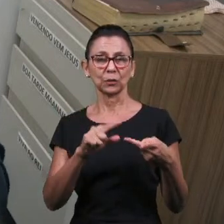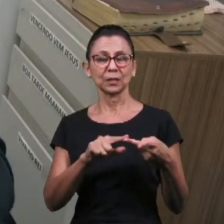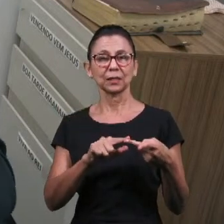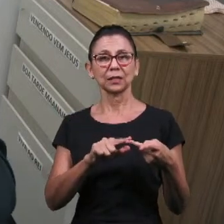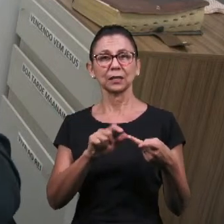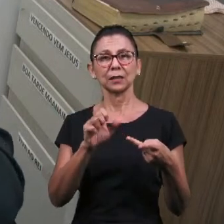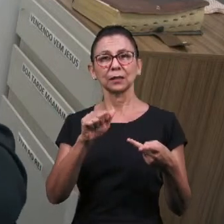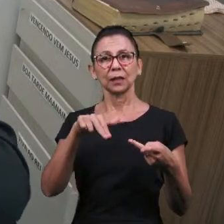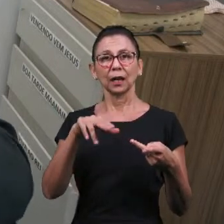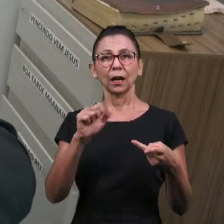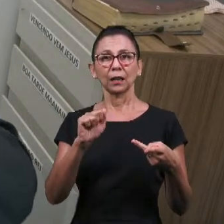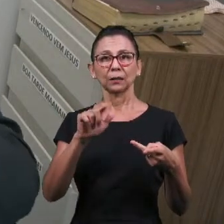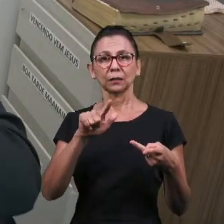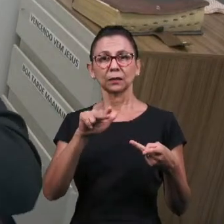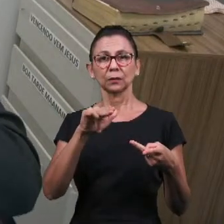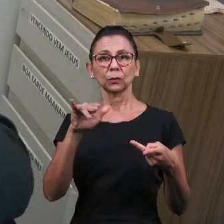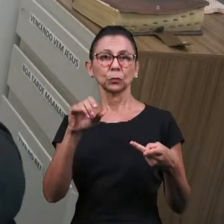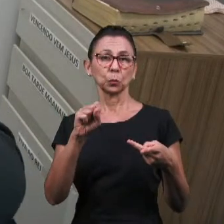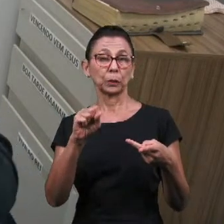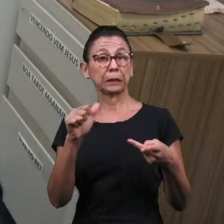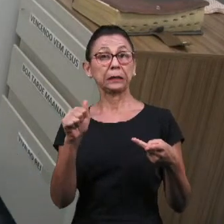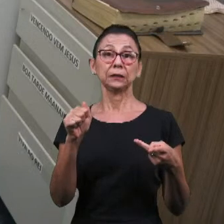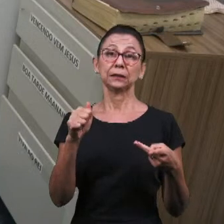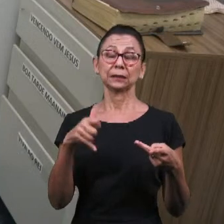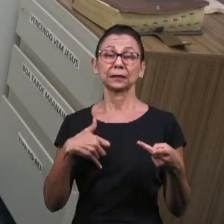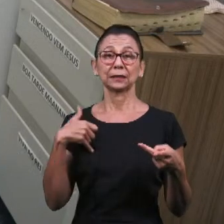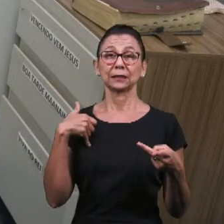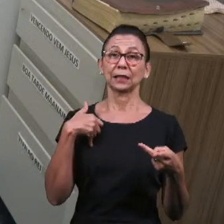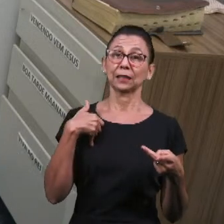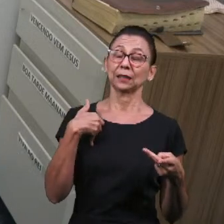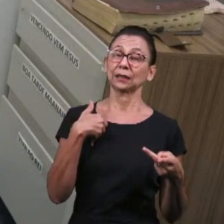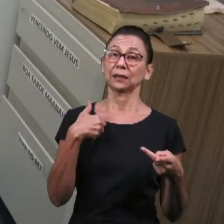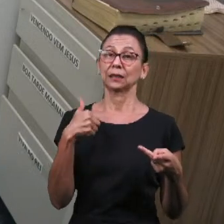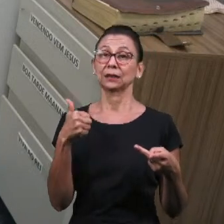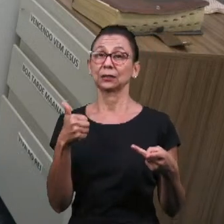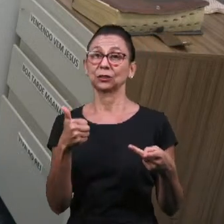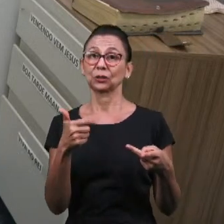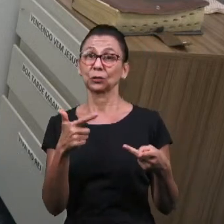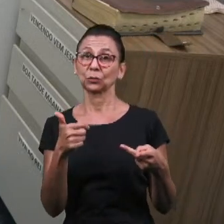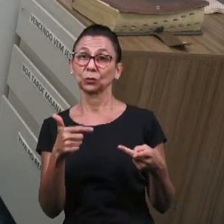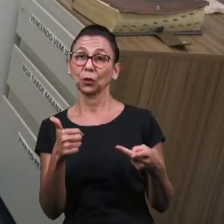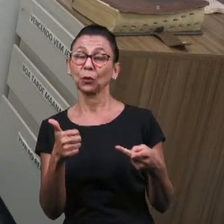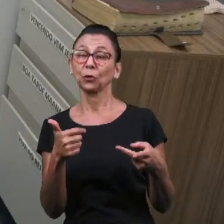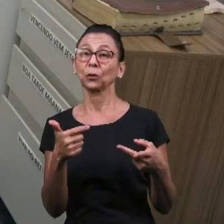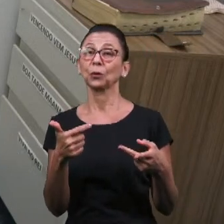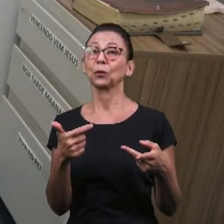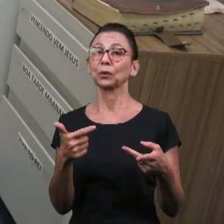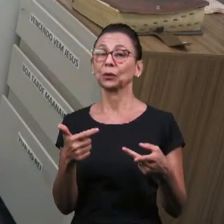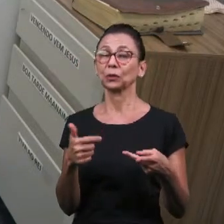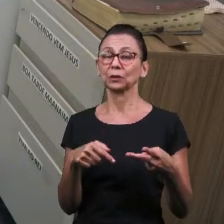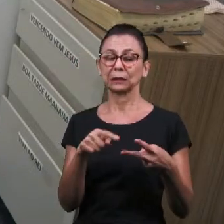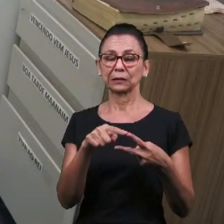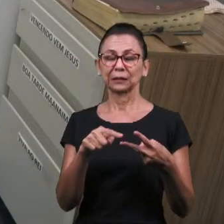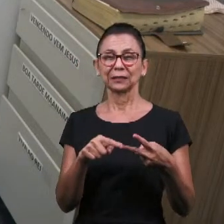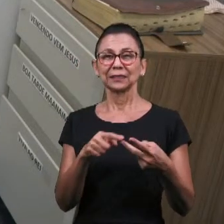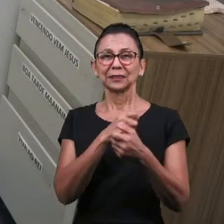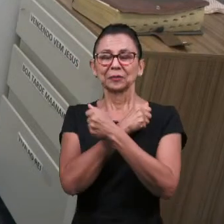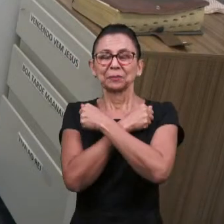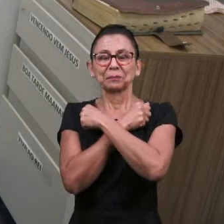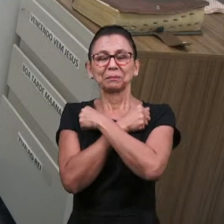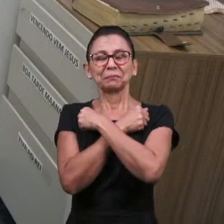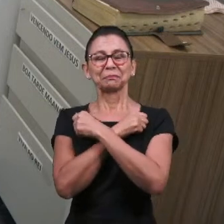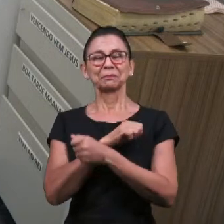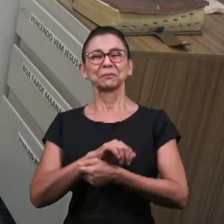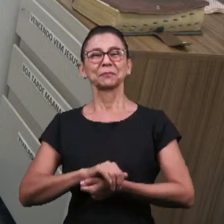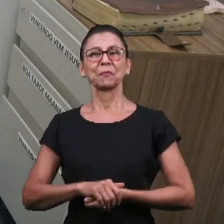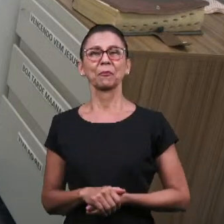12 anos, daqui a pouco já tá fazendo 13, tá chegando aí também para ser uma jovem. Então um abraço para Ana Lúcia, Ana Luísa. E